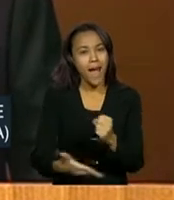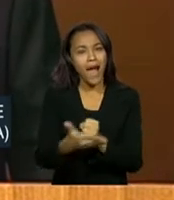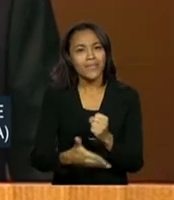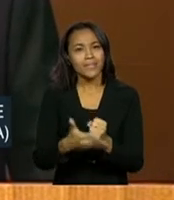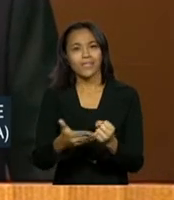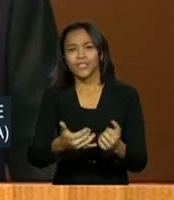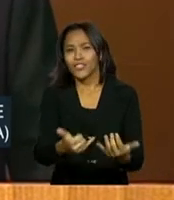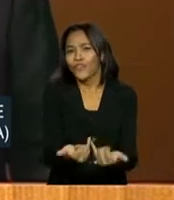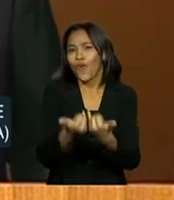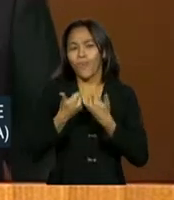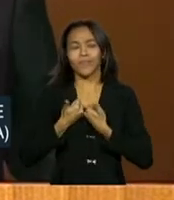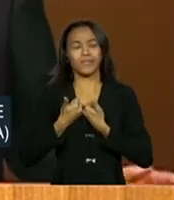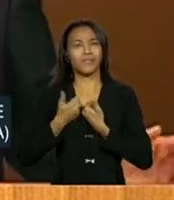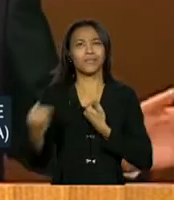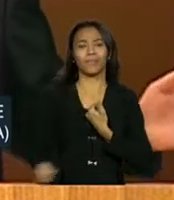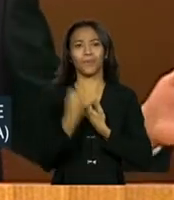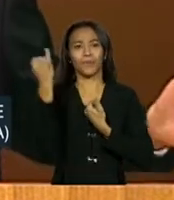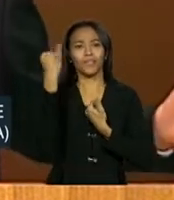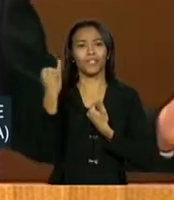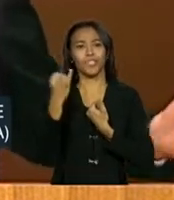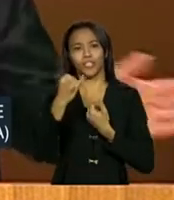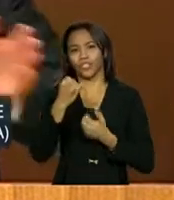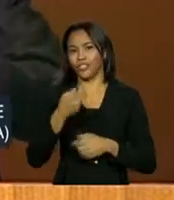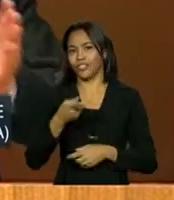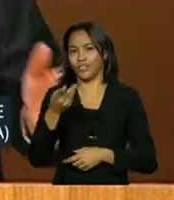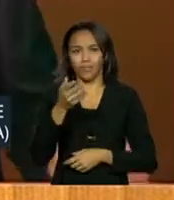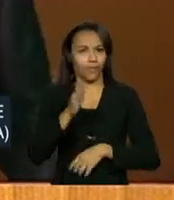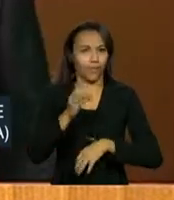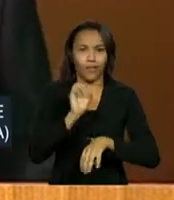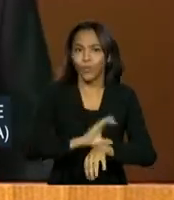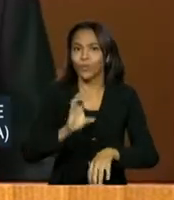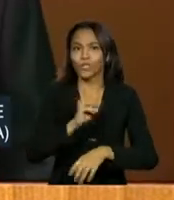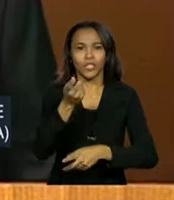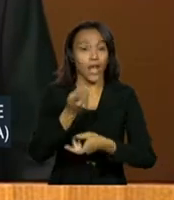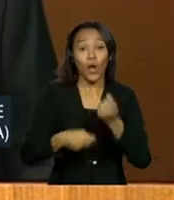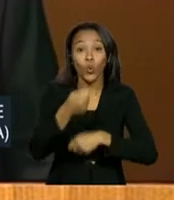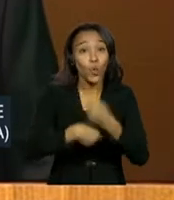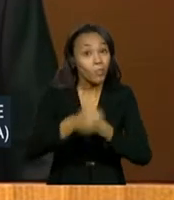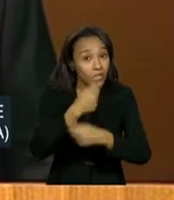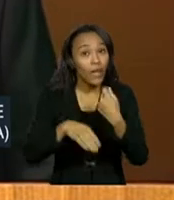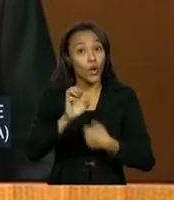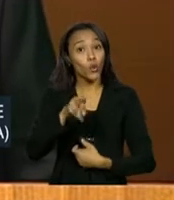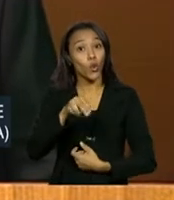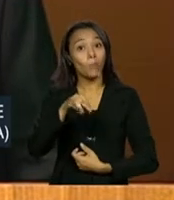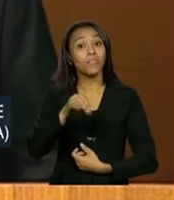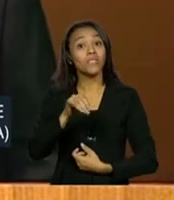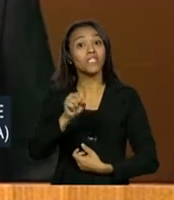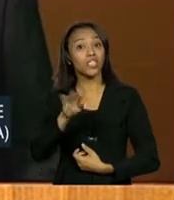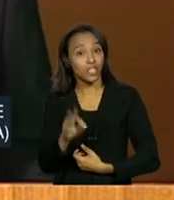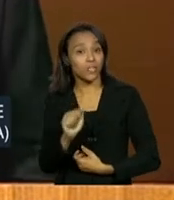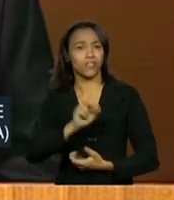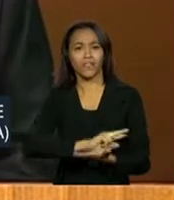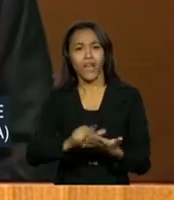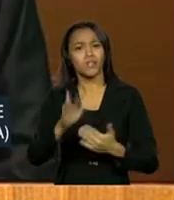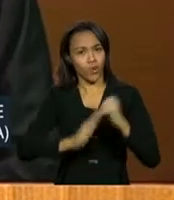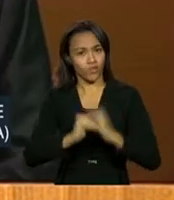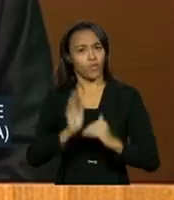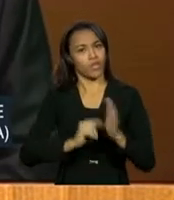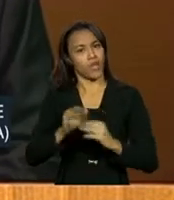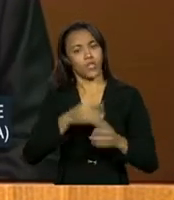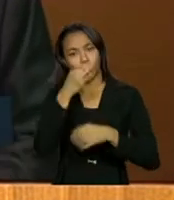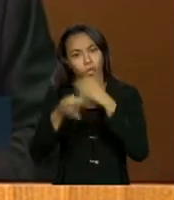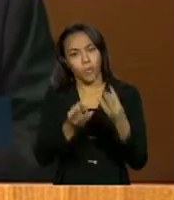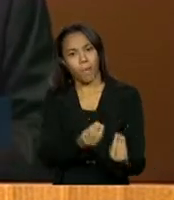de economistas e de várias atividades profissionais, outras, a serviço de